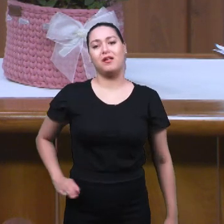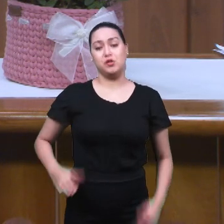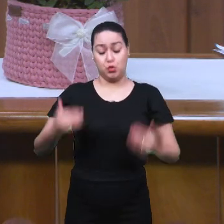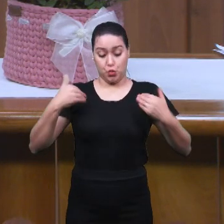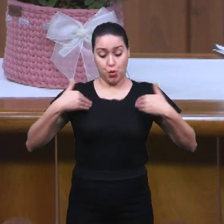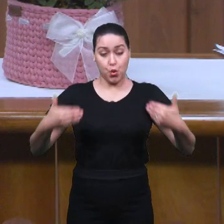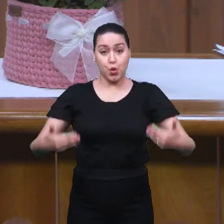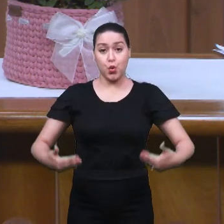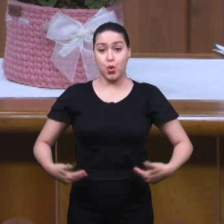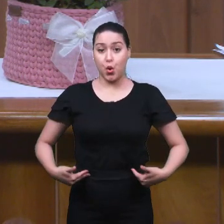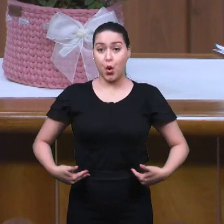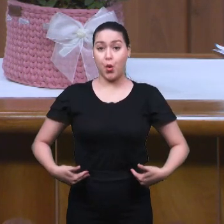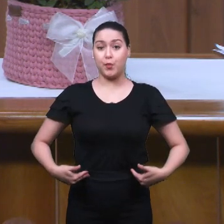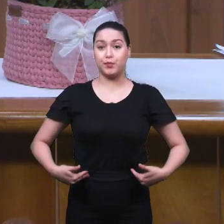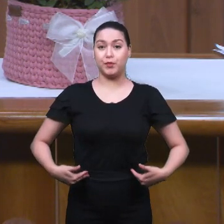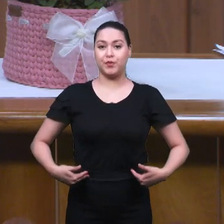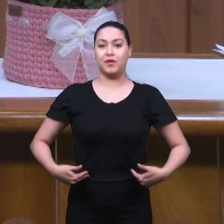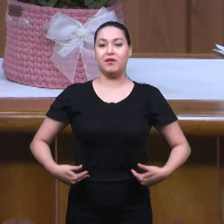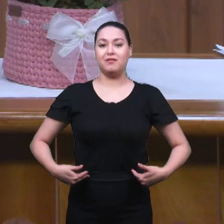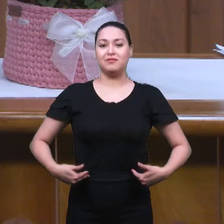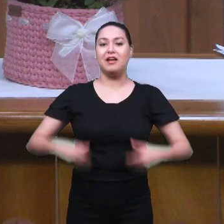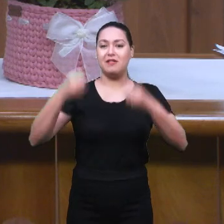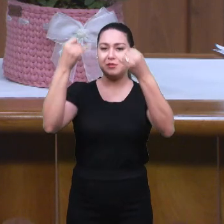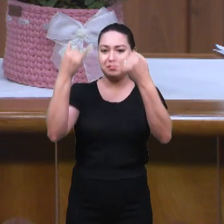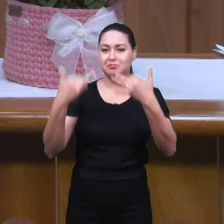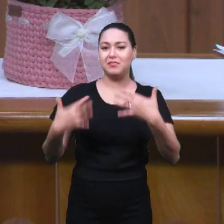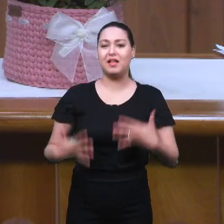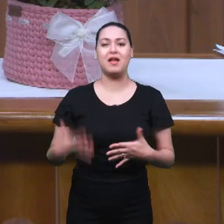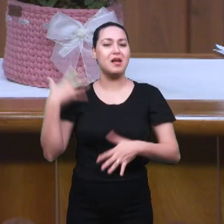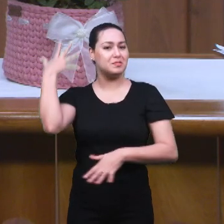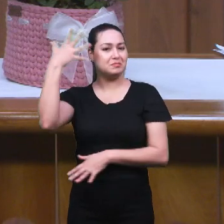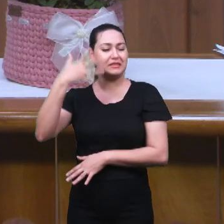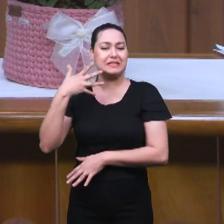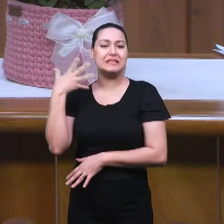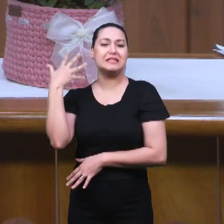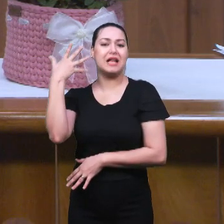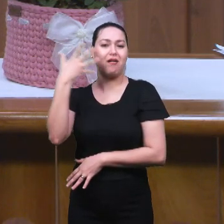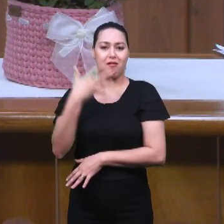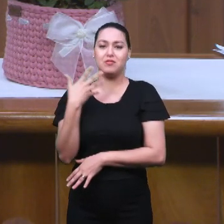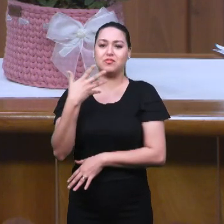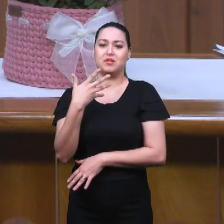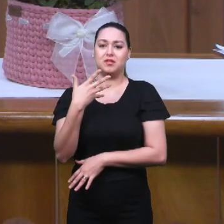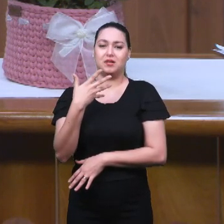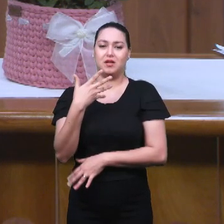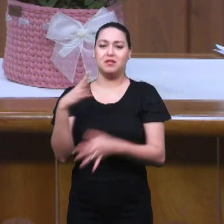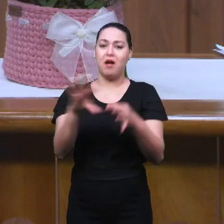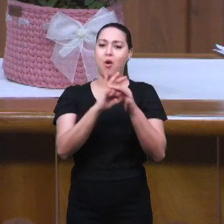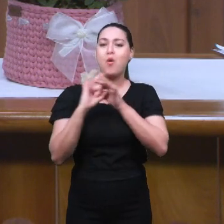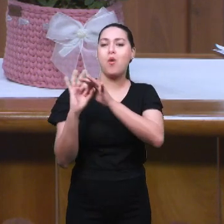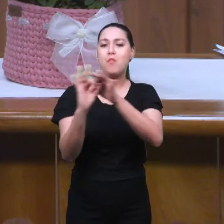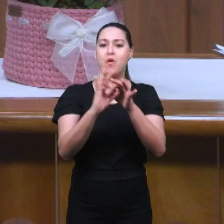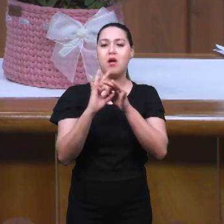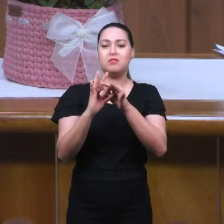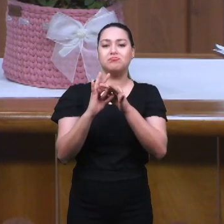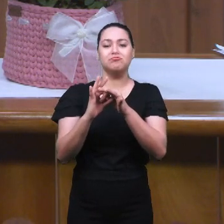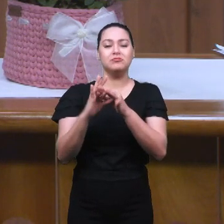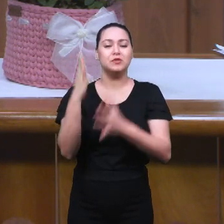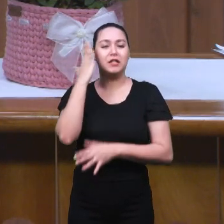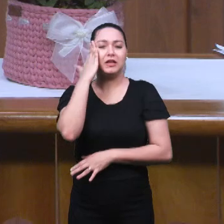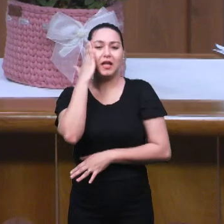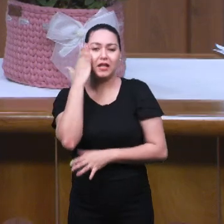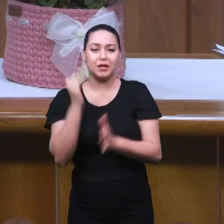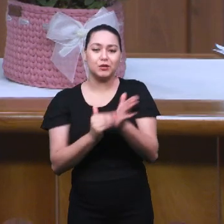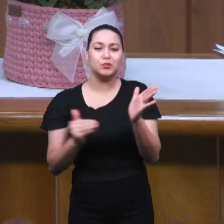corpo. Ela fala através do seu corpo, ela recebe as mensagens pelo seu corpo, no respirar, no ouvir, no entender,